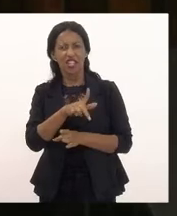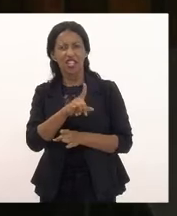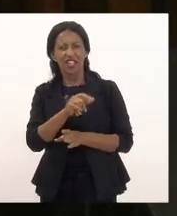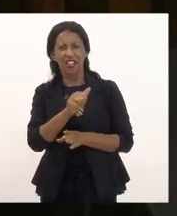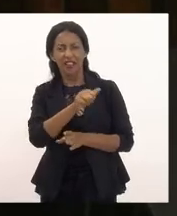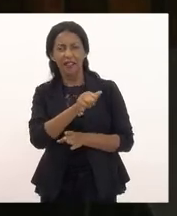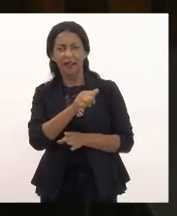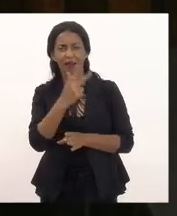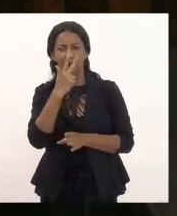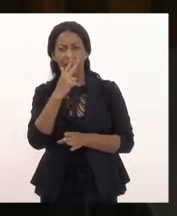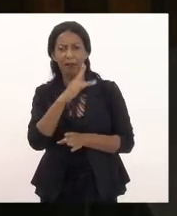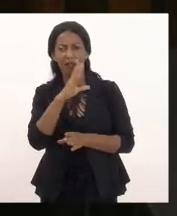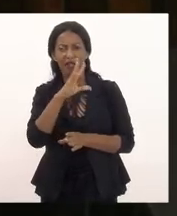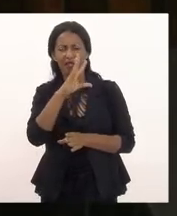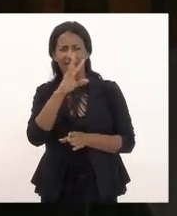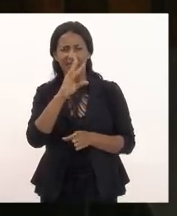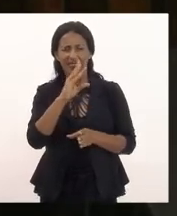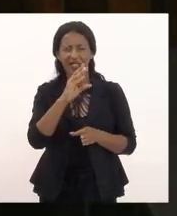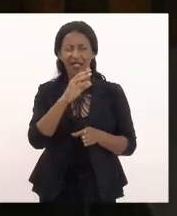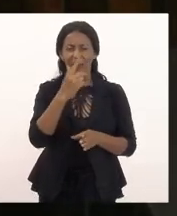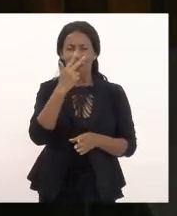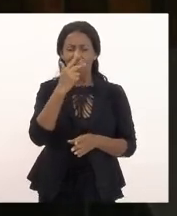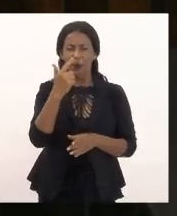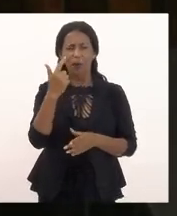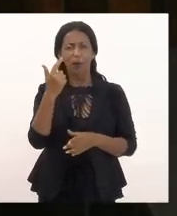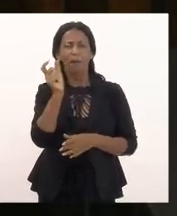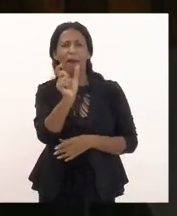se apropriou da palavra resistência,